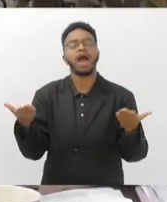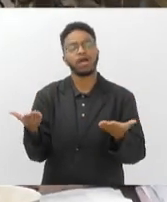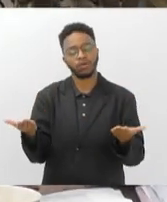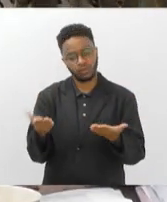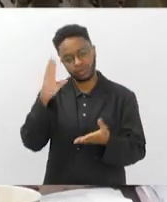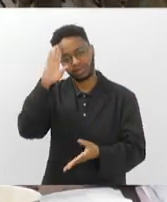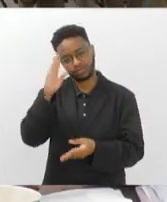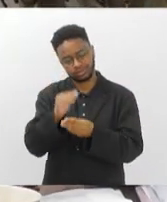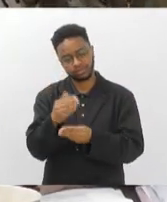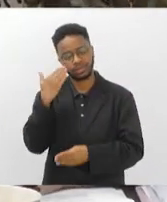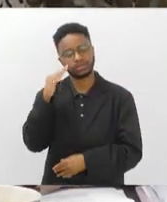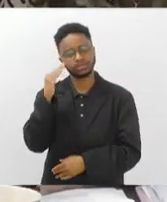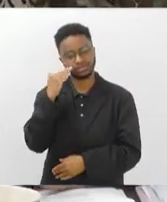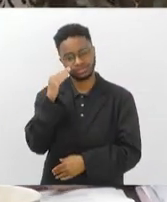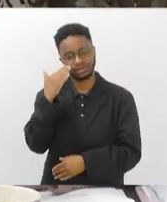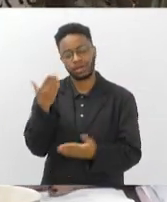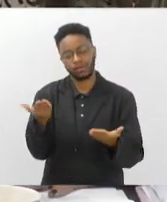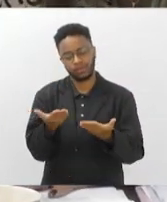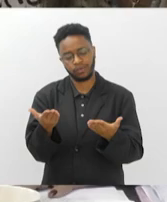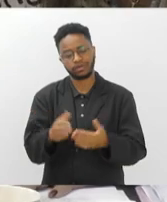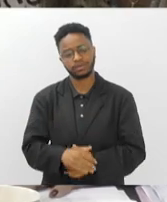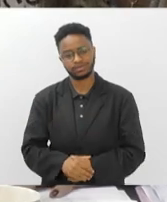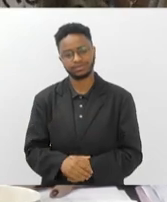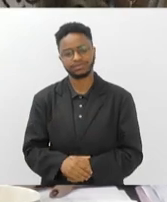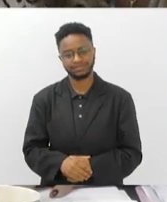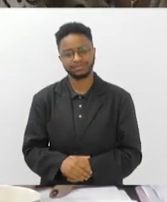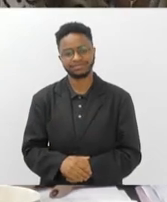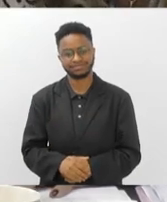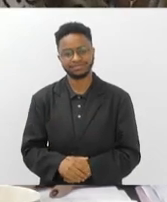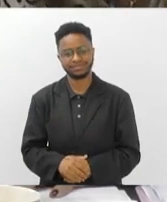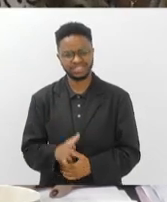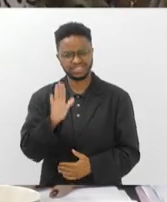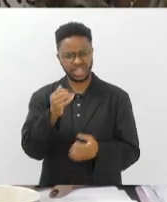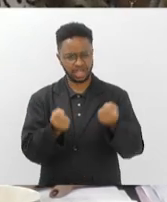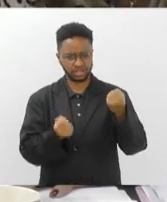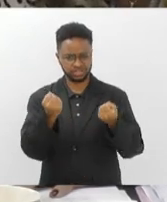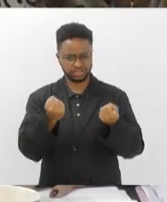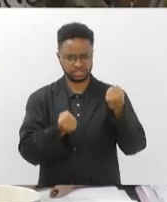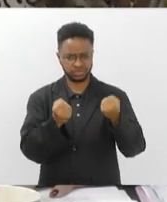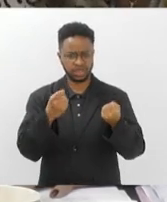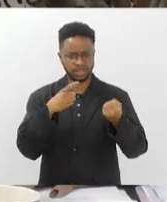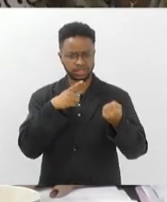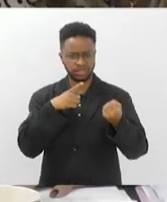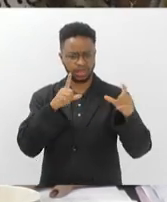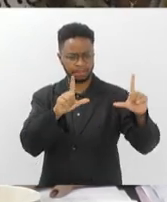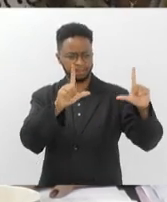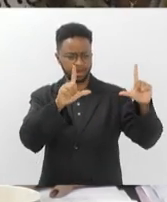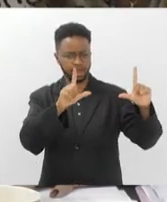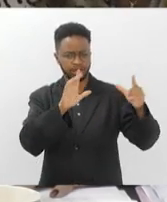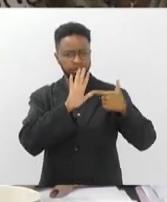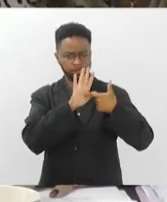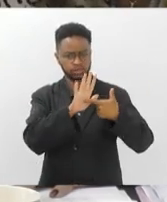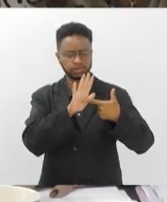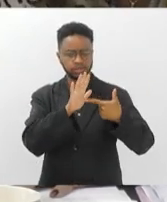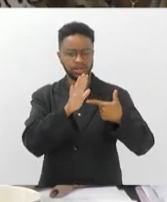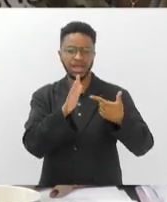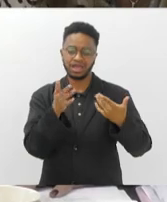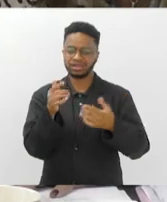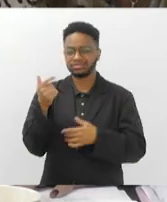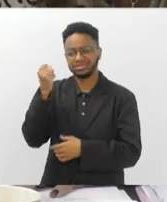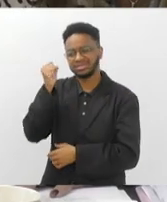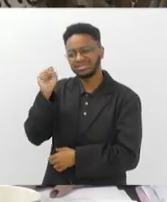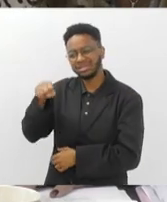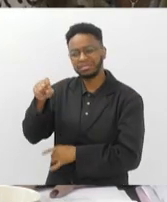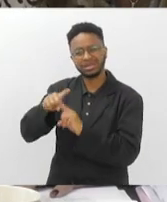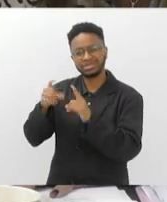entendi. No carro. Agora que eu me. O senhor já dirigiu, assim, na frente tem lá assim, eu freio para os animais. Não está bem